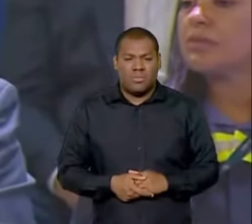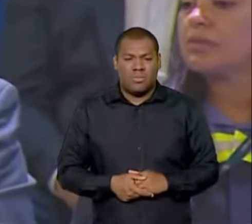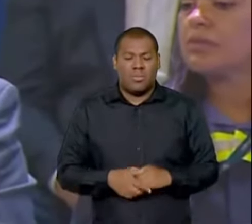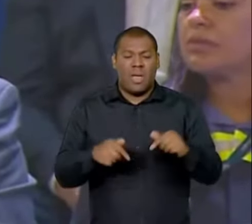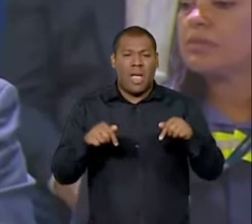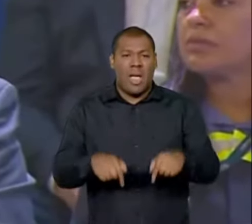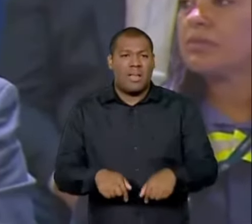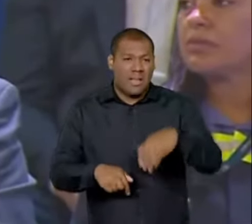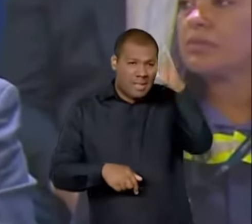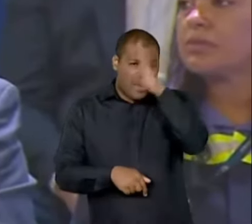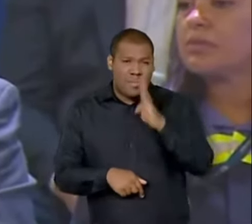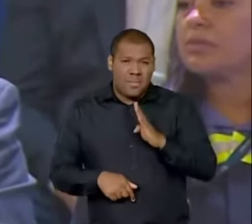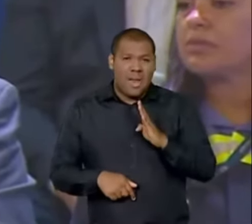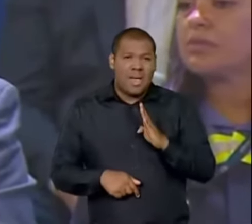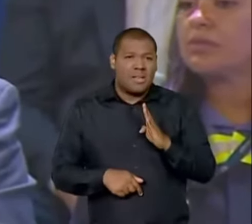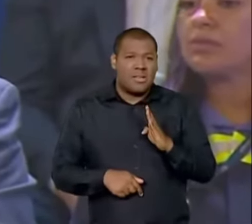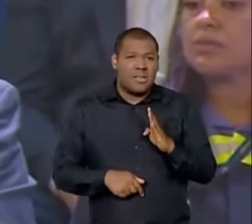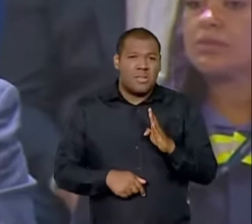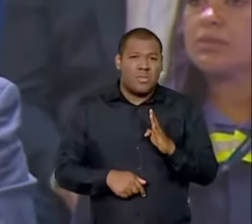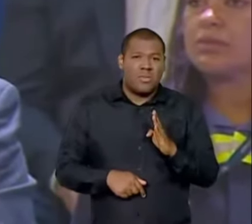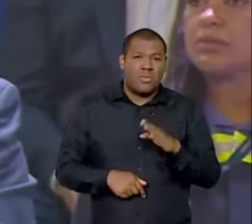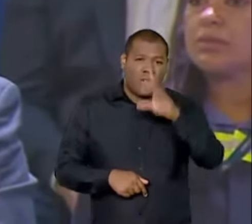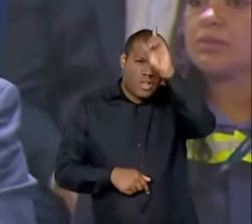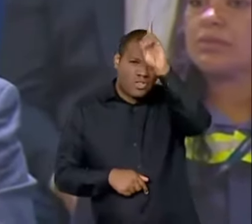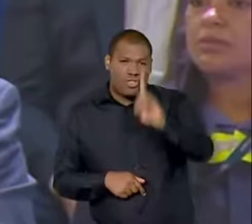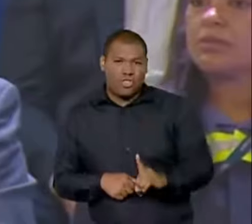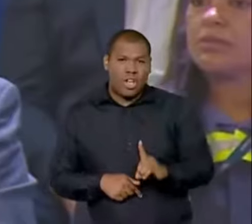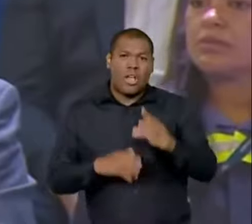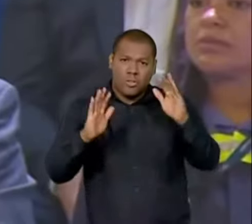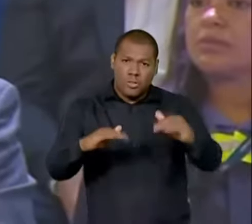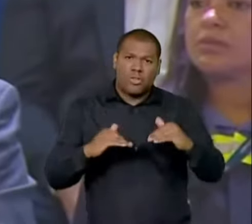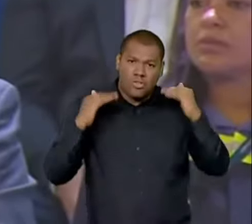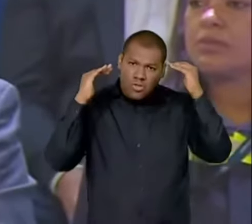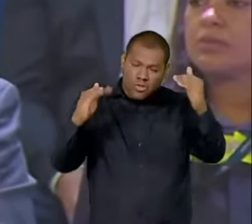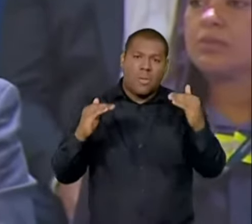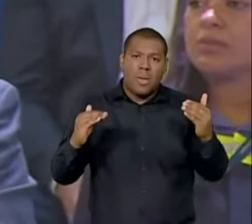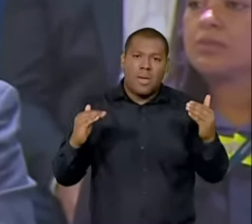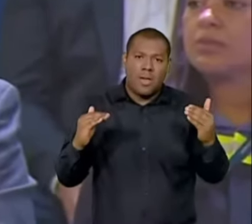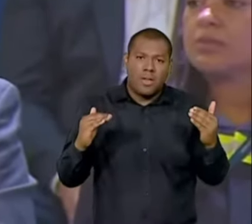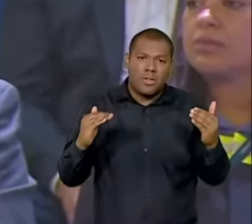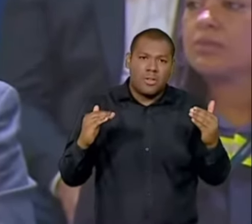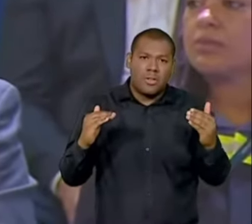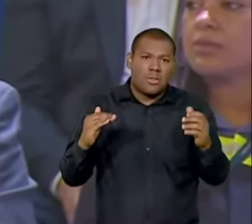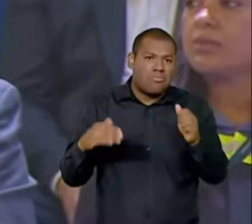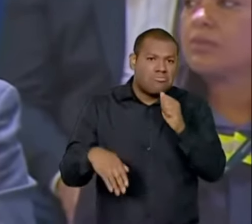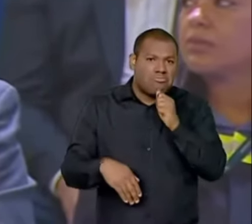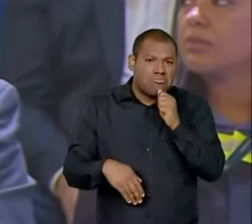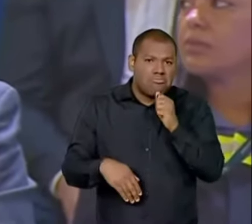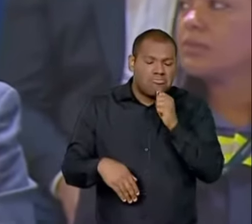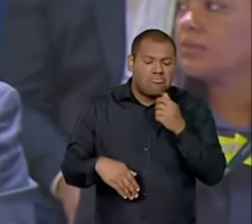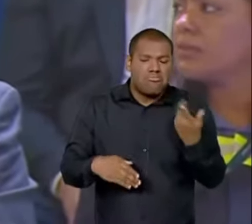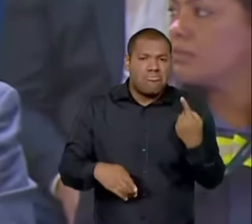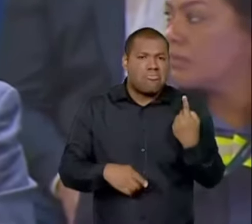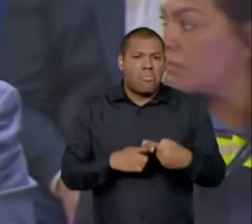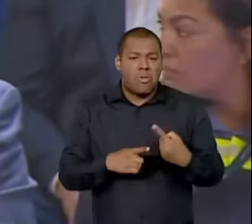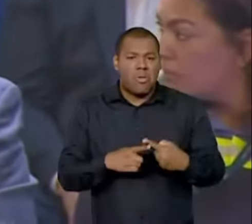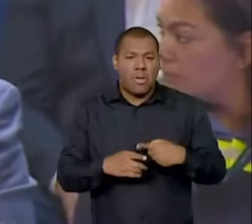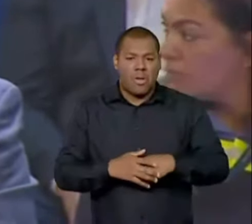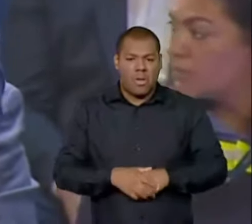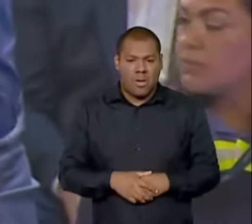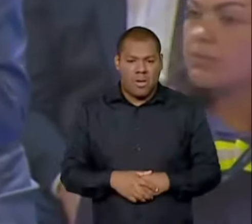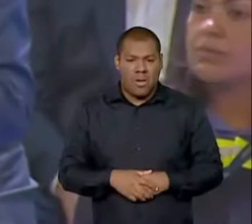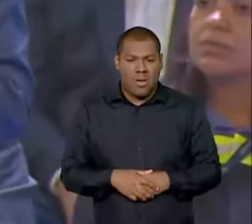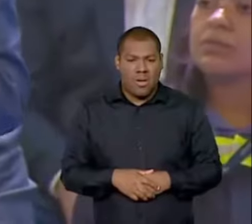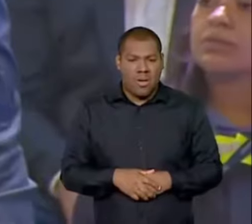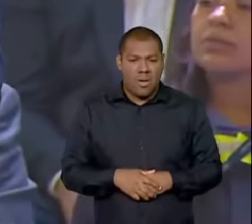de ter e que um país soberano não pode abrir mão de ter? Não existe arma